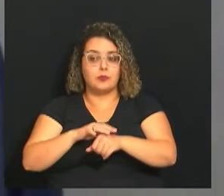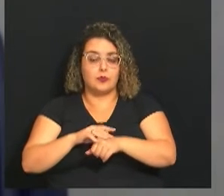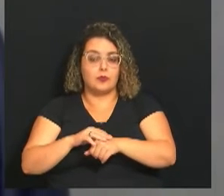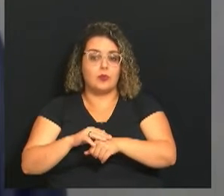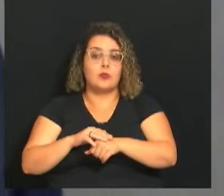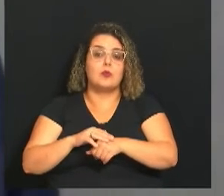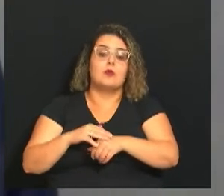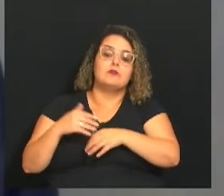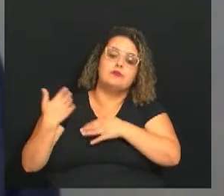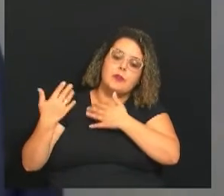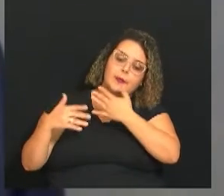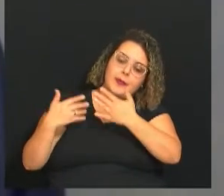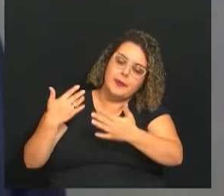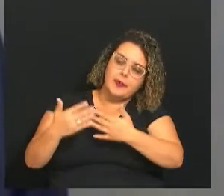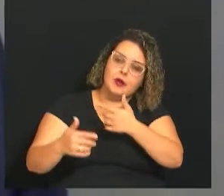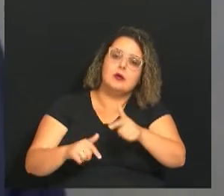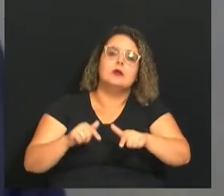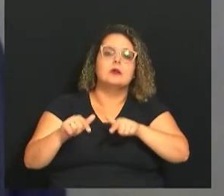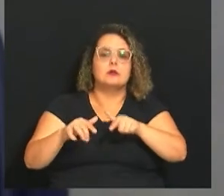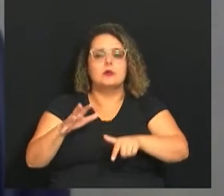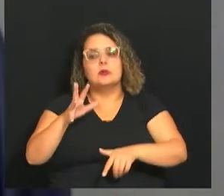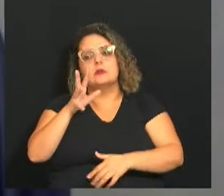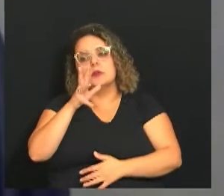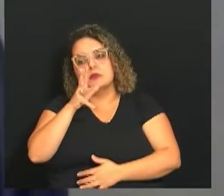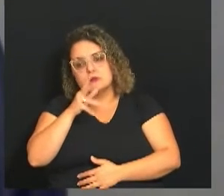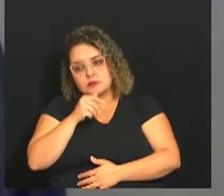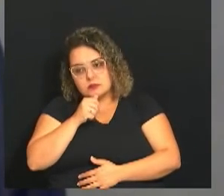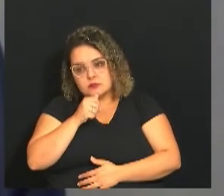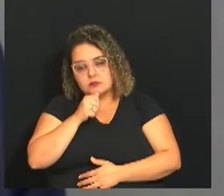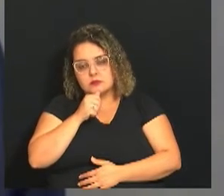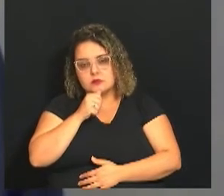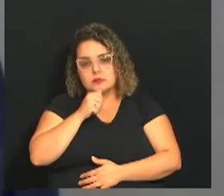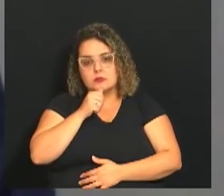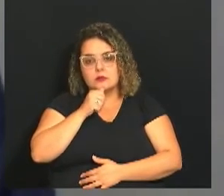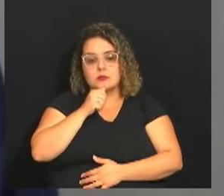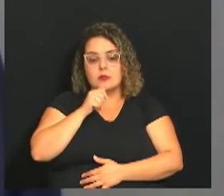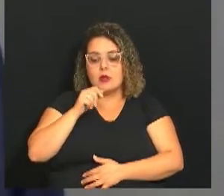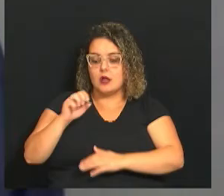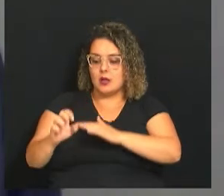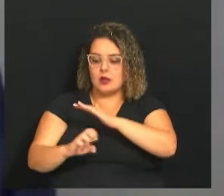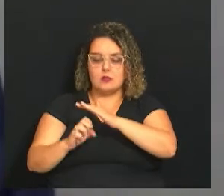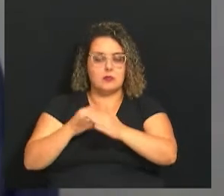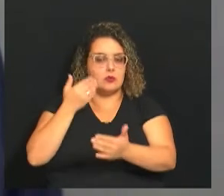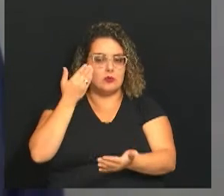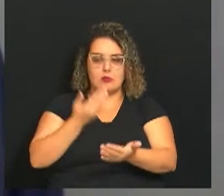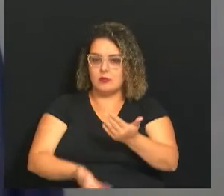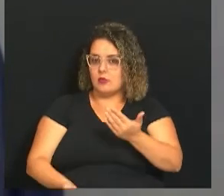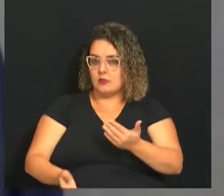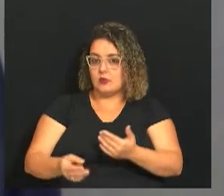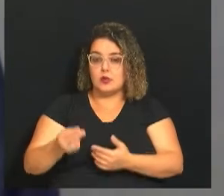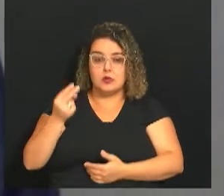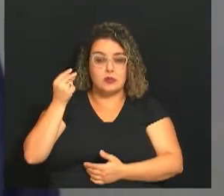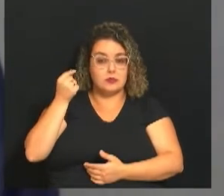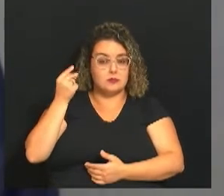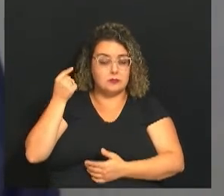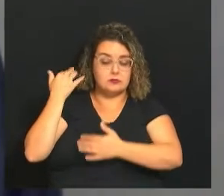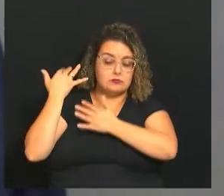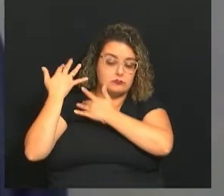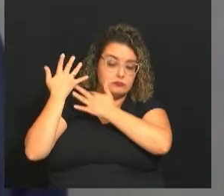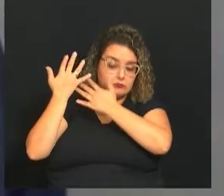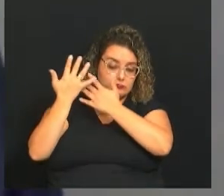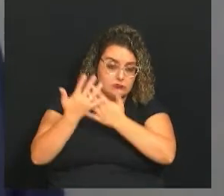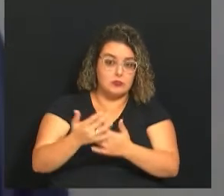o tratamento vai ser mais demorado. A empresa não vai perder um funcionário que muitas vezes está lá há anos e faz um trabalho bem